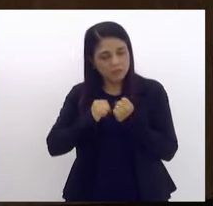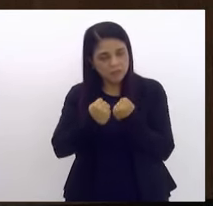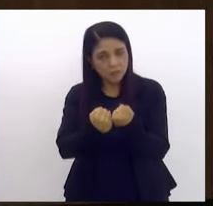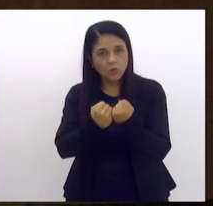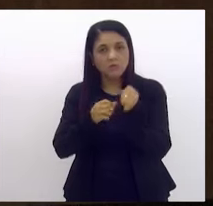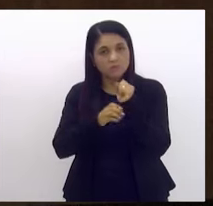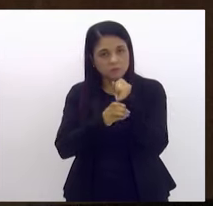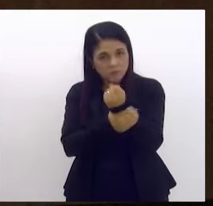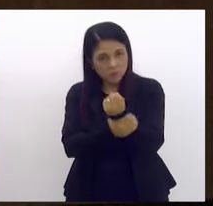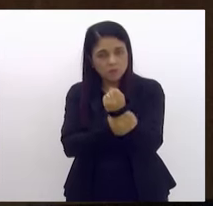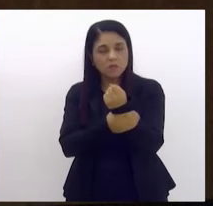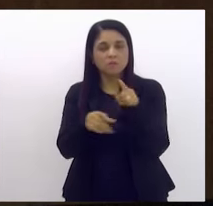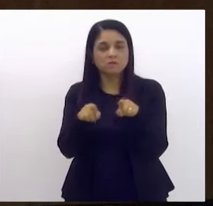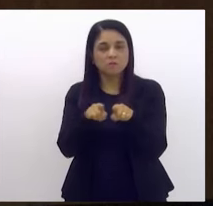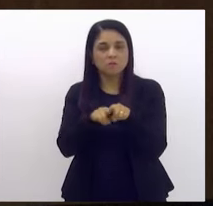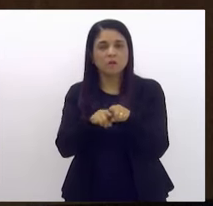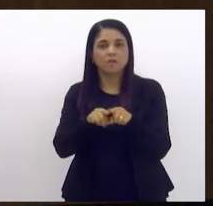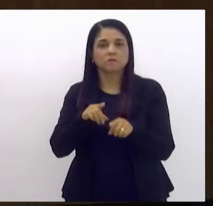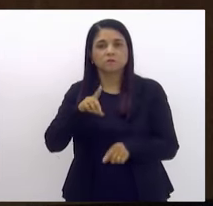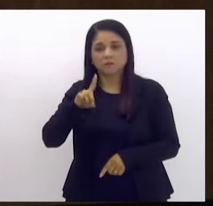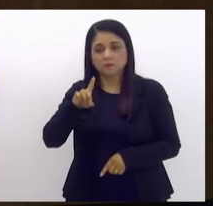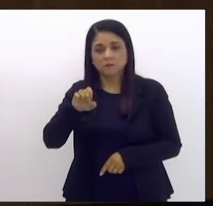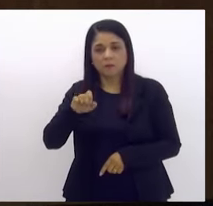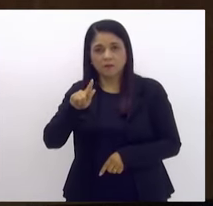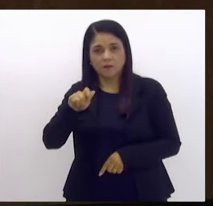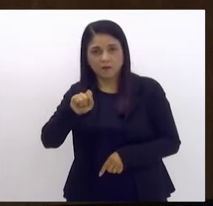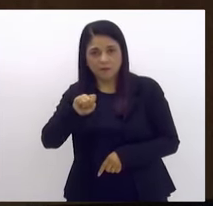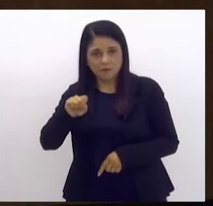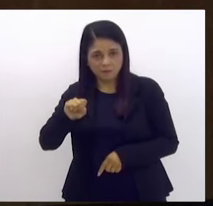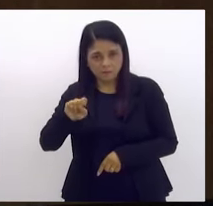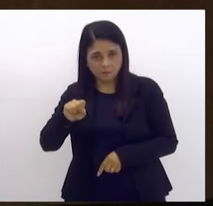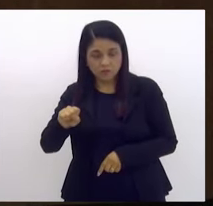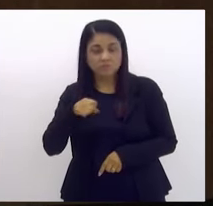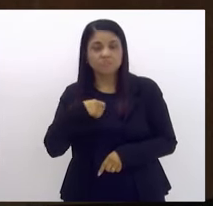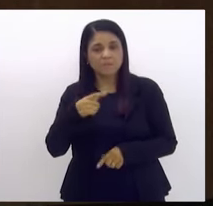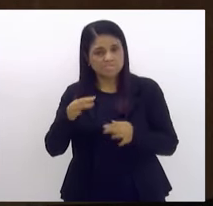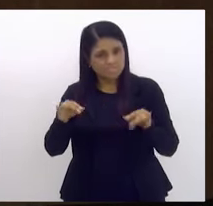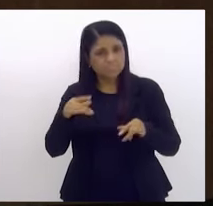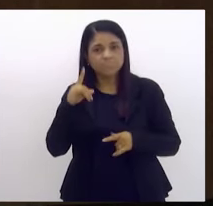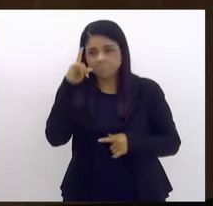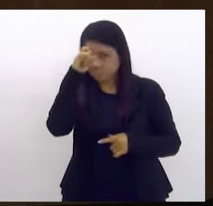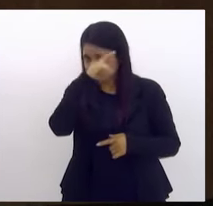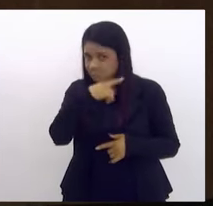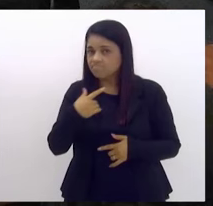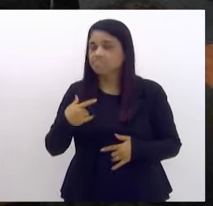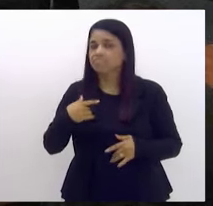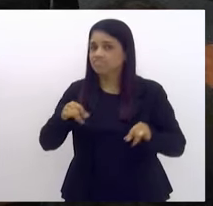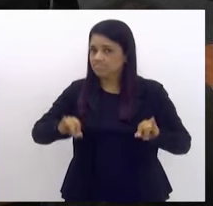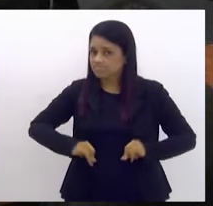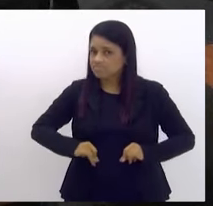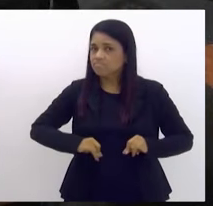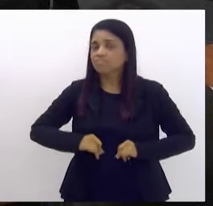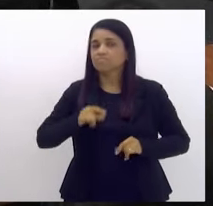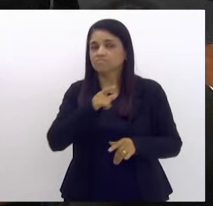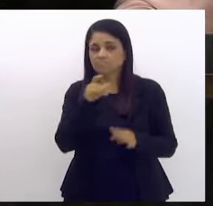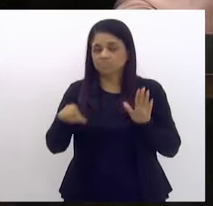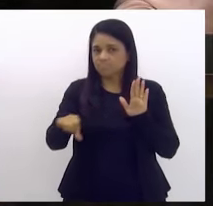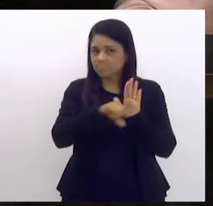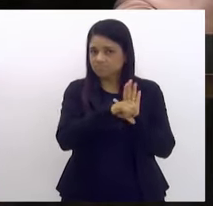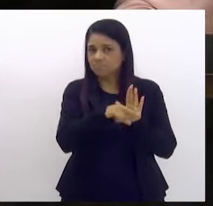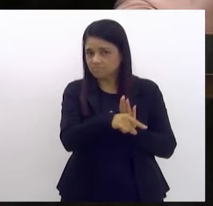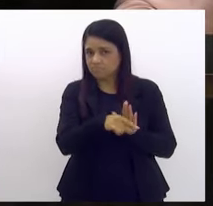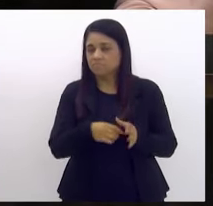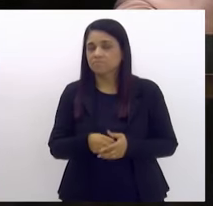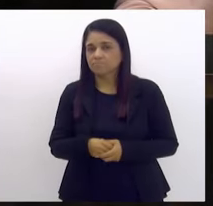que o DEGASE também conta, porque eles passam ali um perrengue com aqueles marginais ali, tá? Obrigada, presidente. Muito obrigado aí, deputada